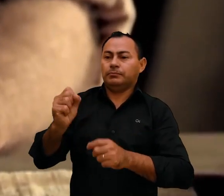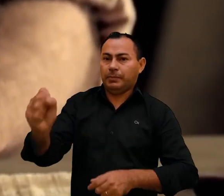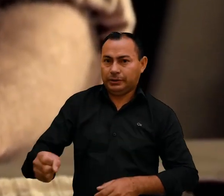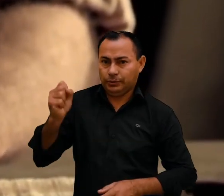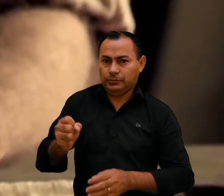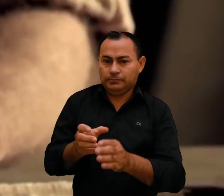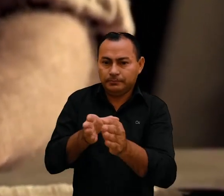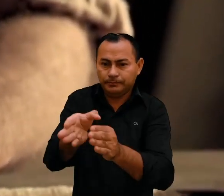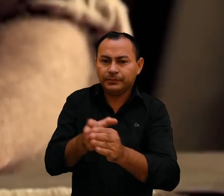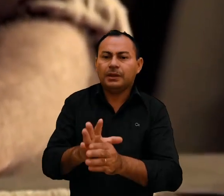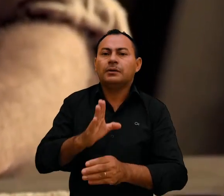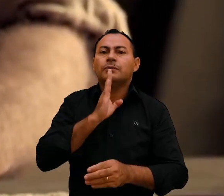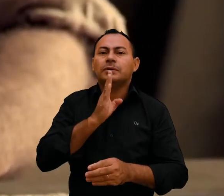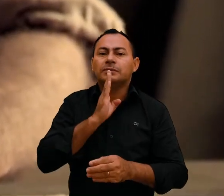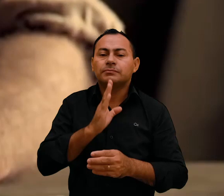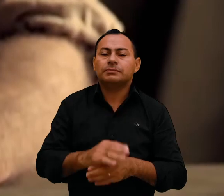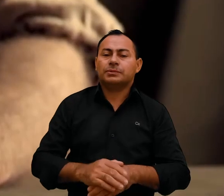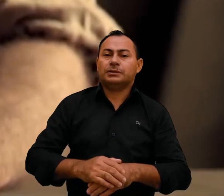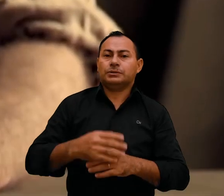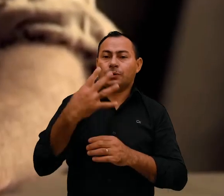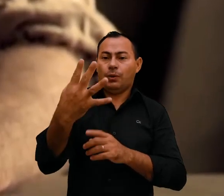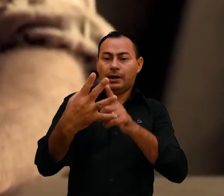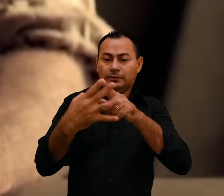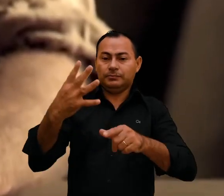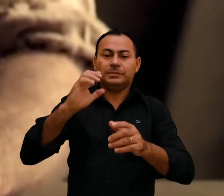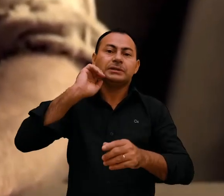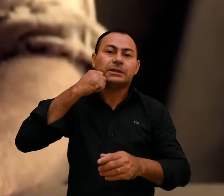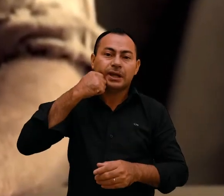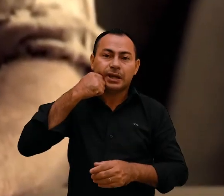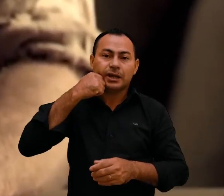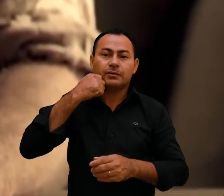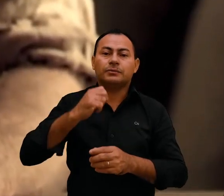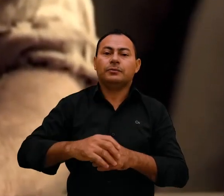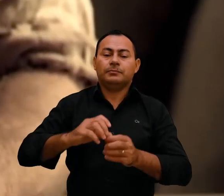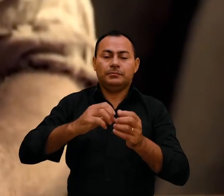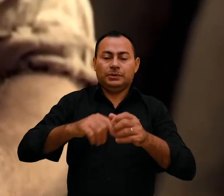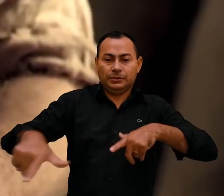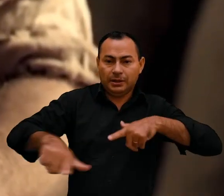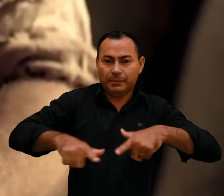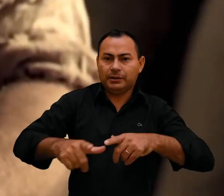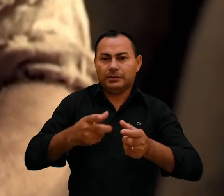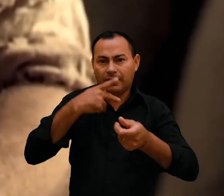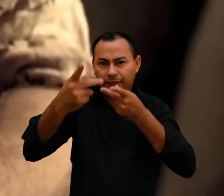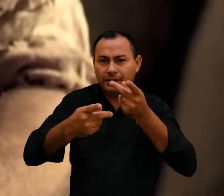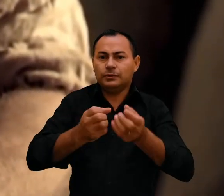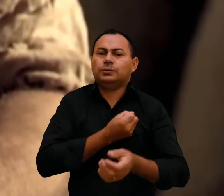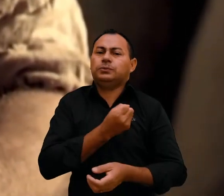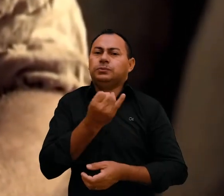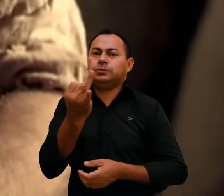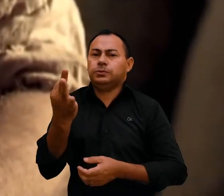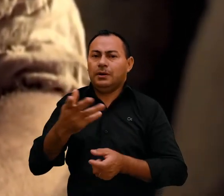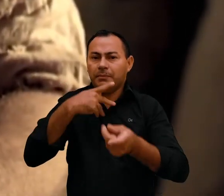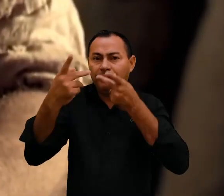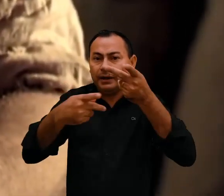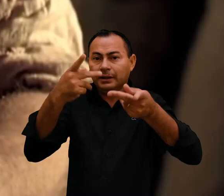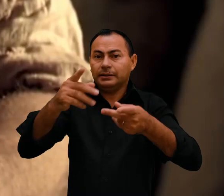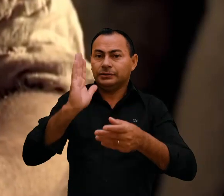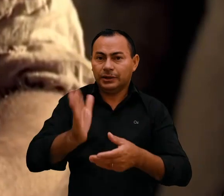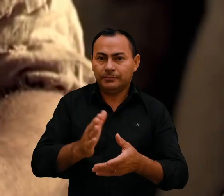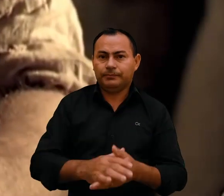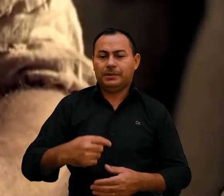descobrimos os quatro Segredos espirituais do ministério que mencionei para vocês tantas vezes